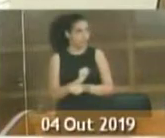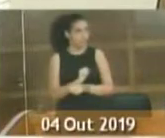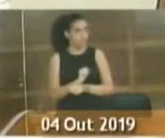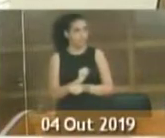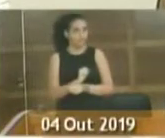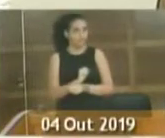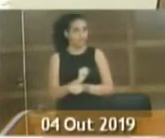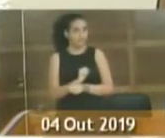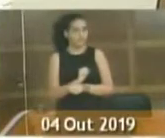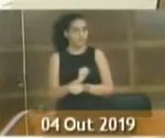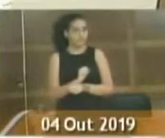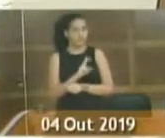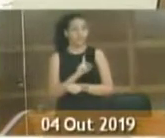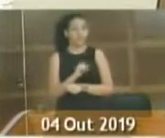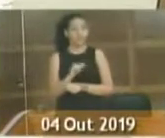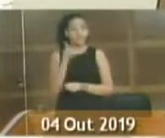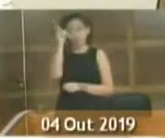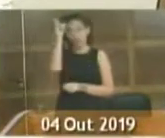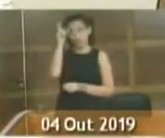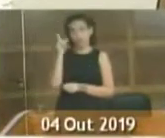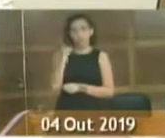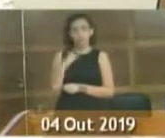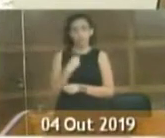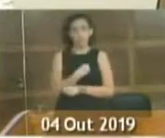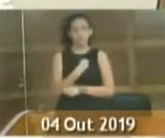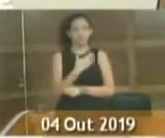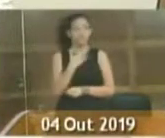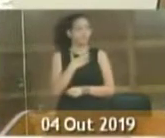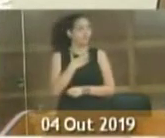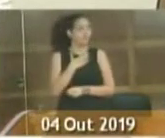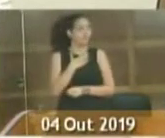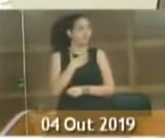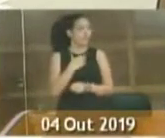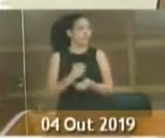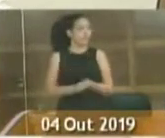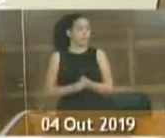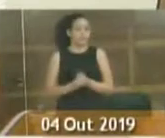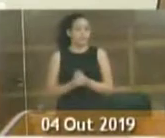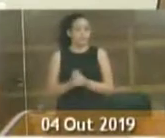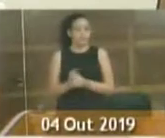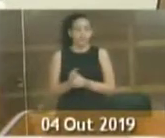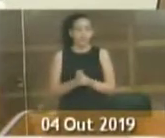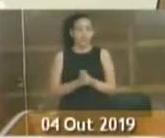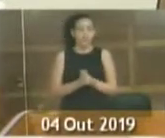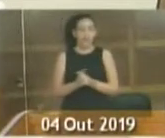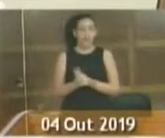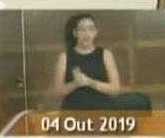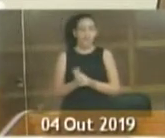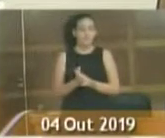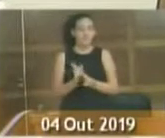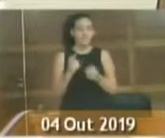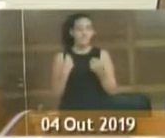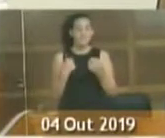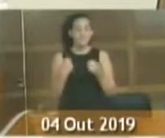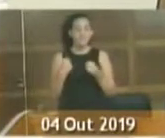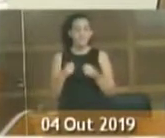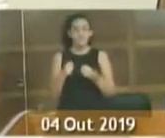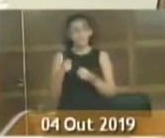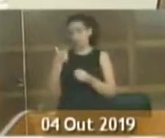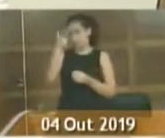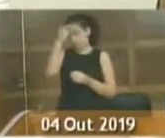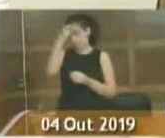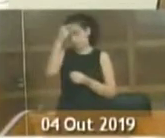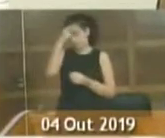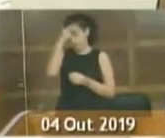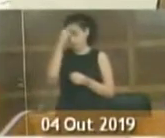o bálsamo para o meu viver. Então, assim, que a gente possa ser consciente com as